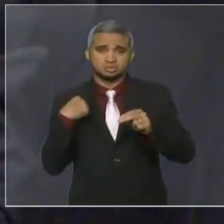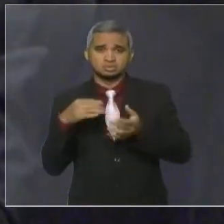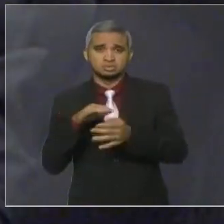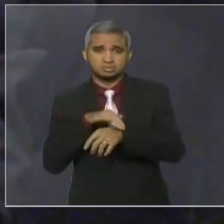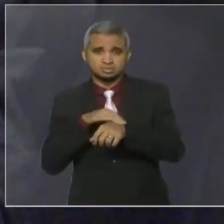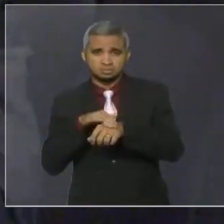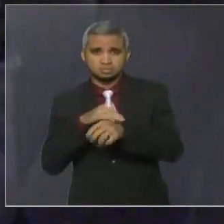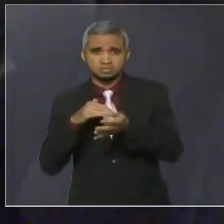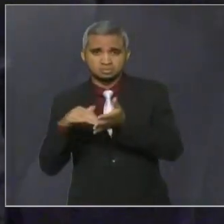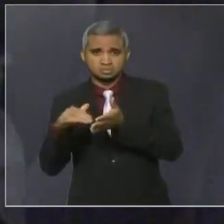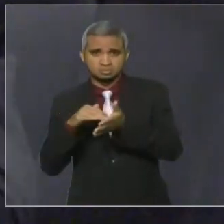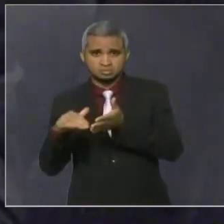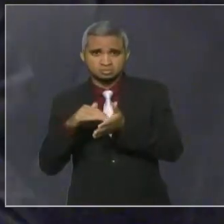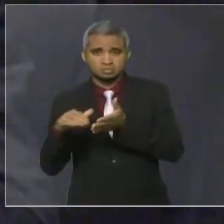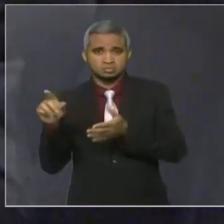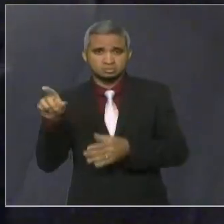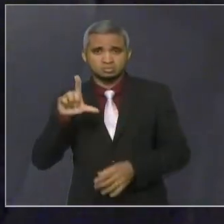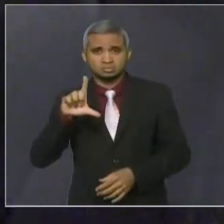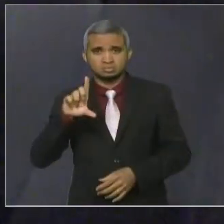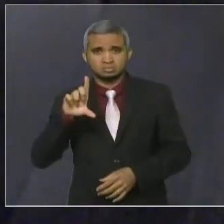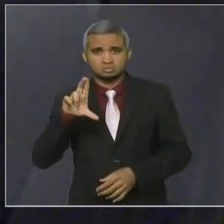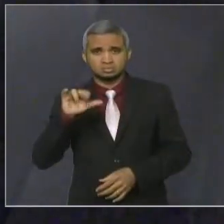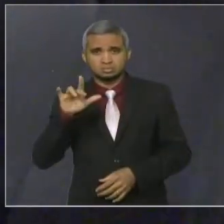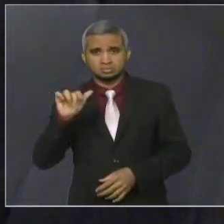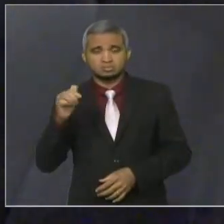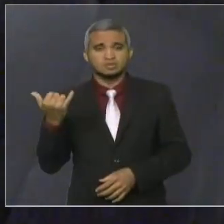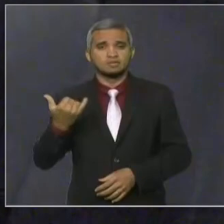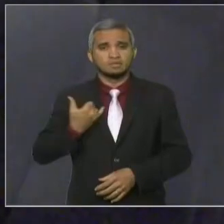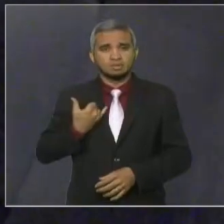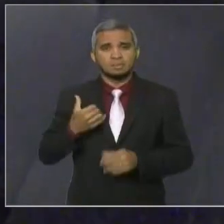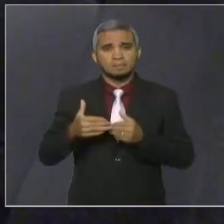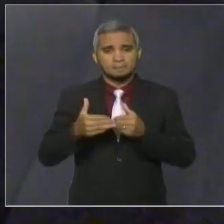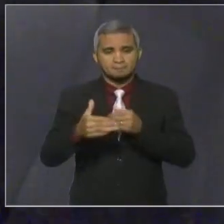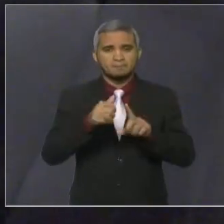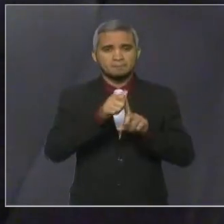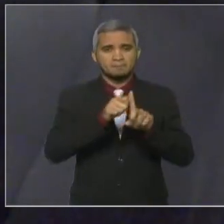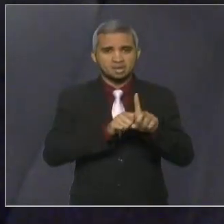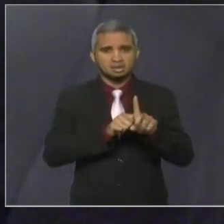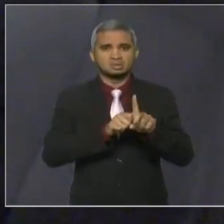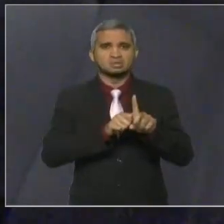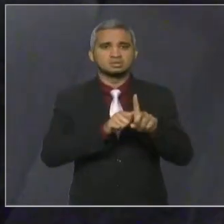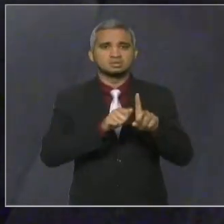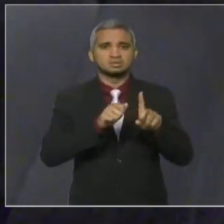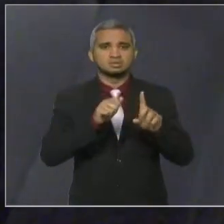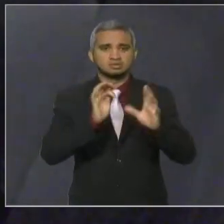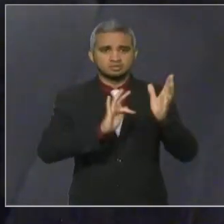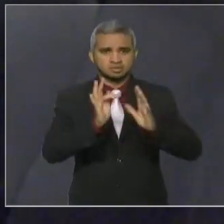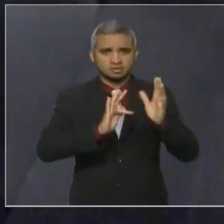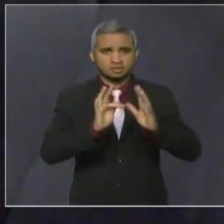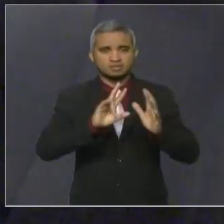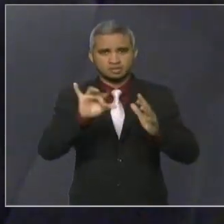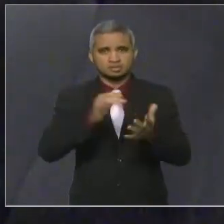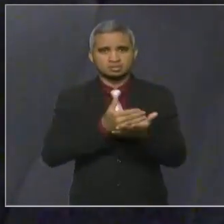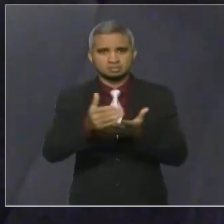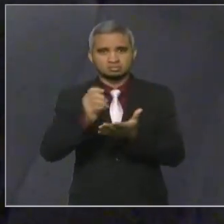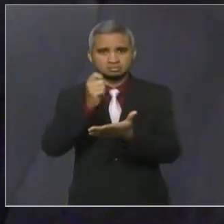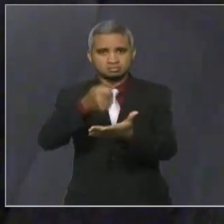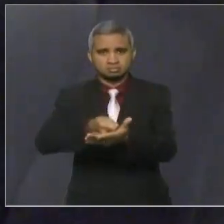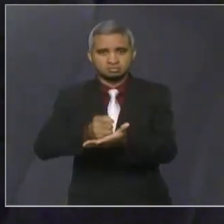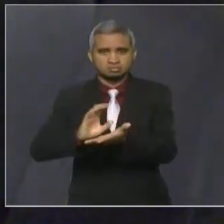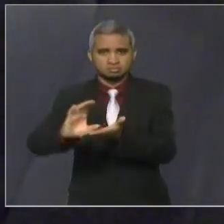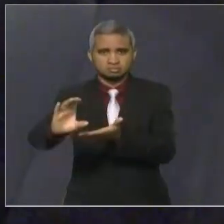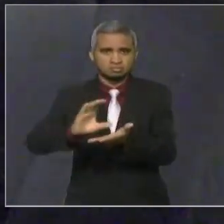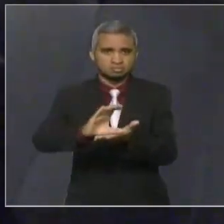mês iniciará o pagamento exatamente nessa questão do cofinanciamento, né, que é